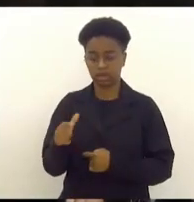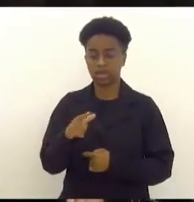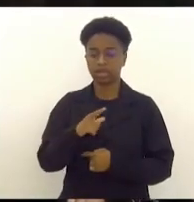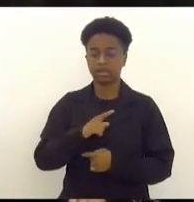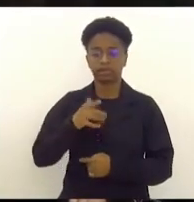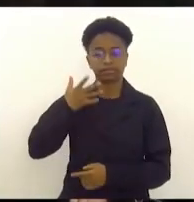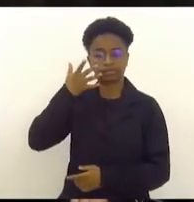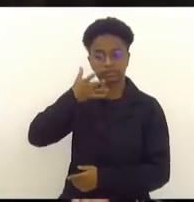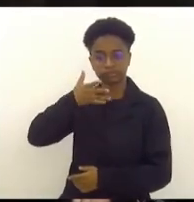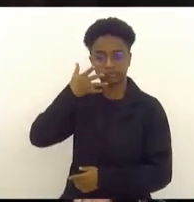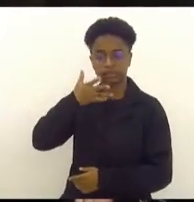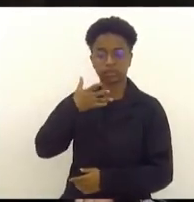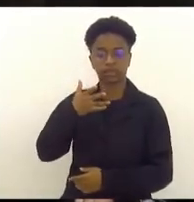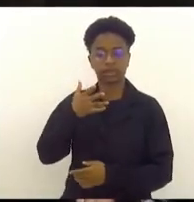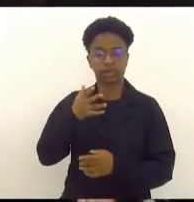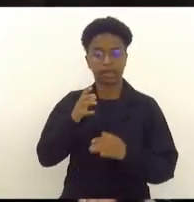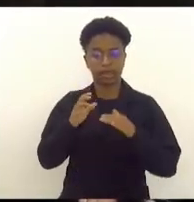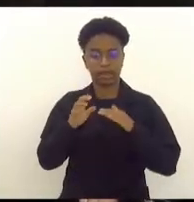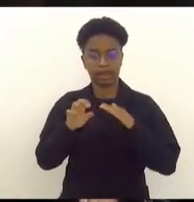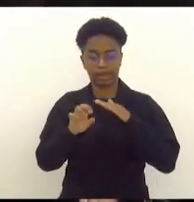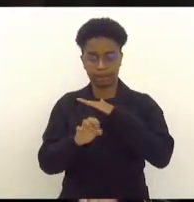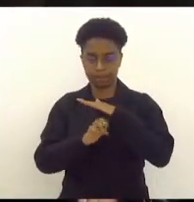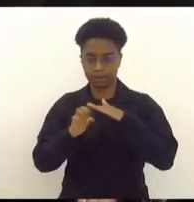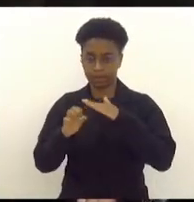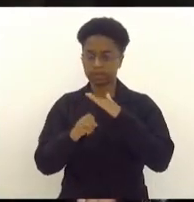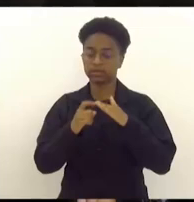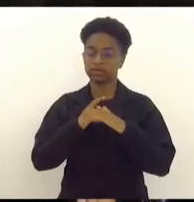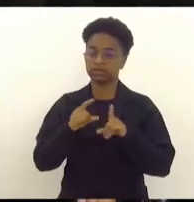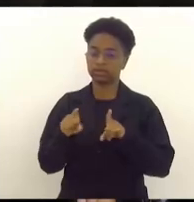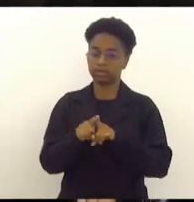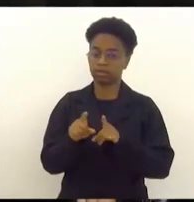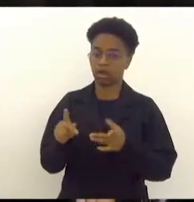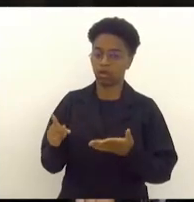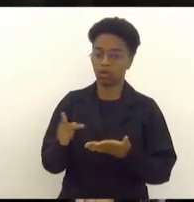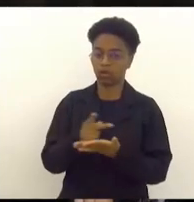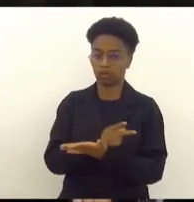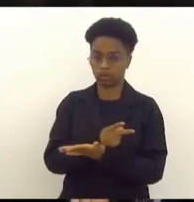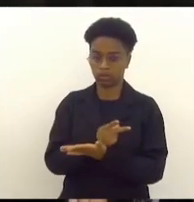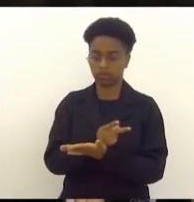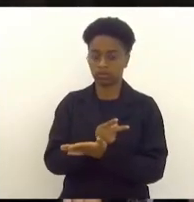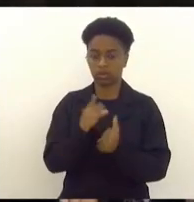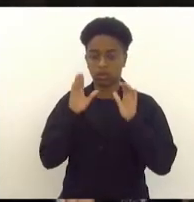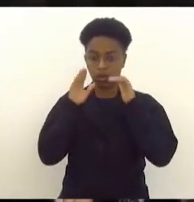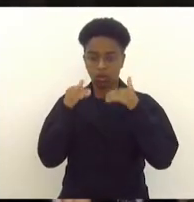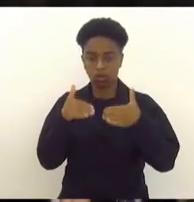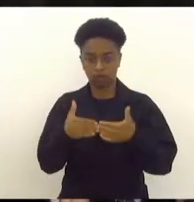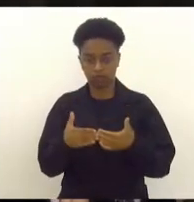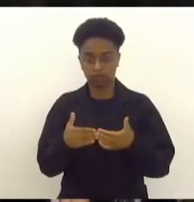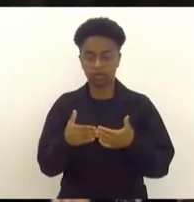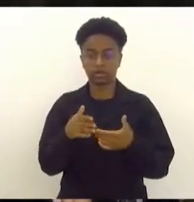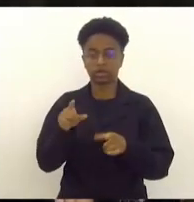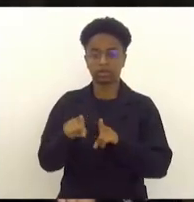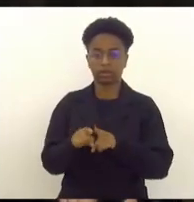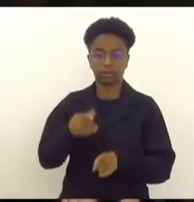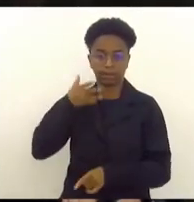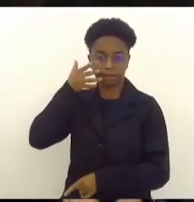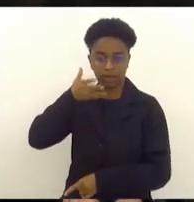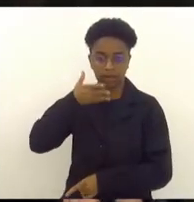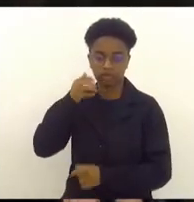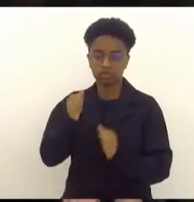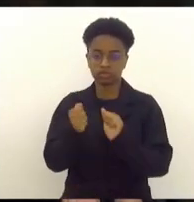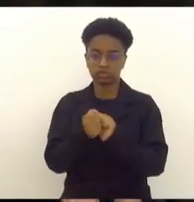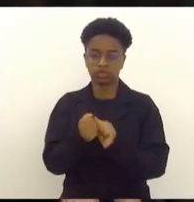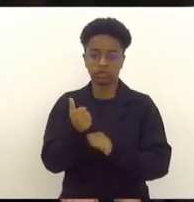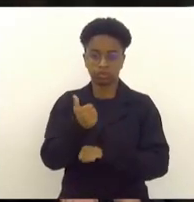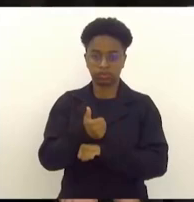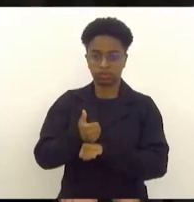exposição dessas empresas também vão estar acontecendo conferências e palestras com profissionais